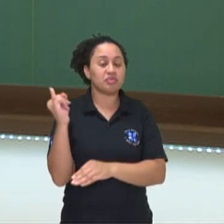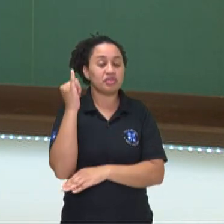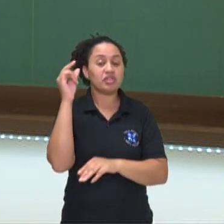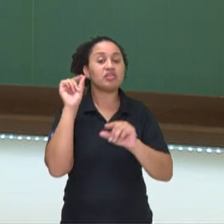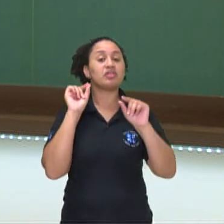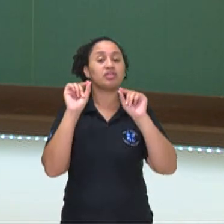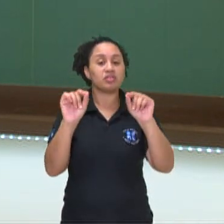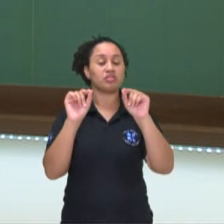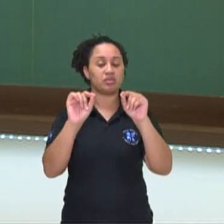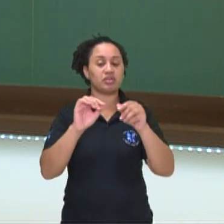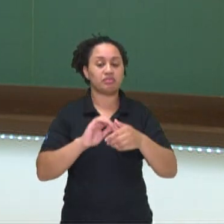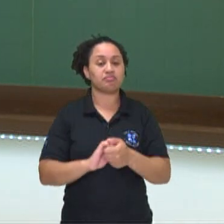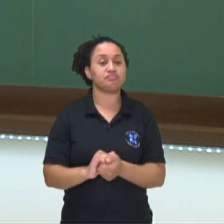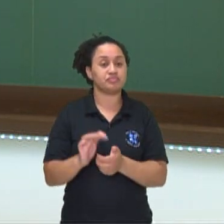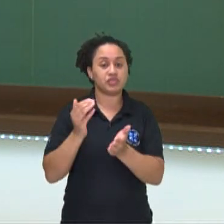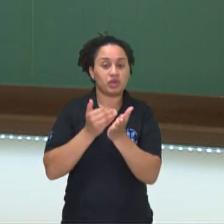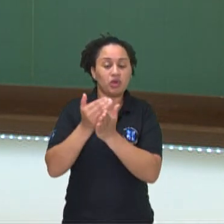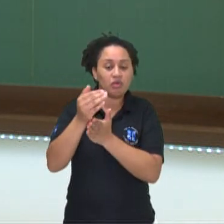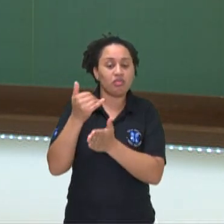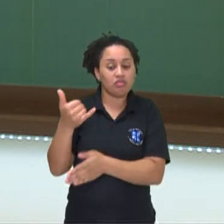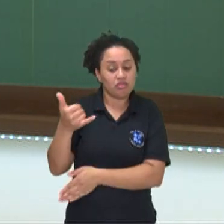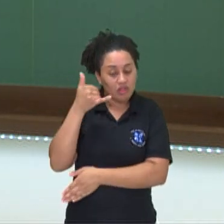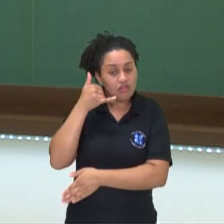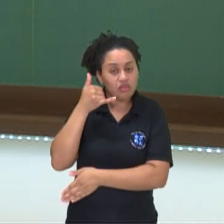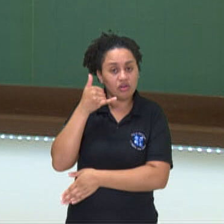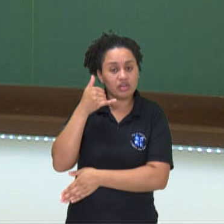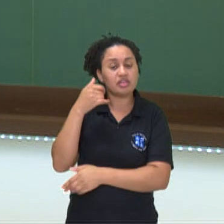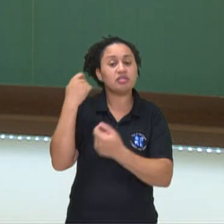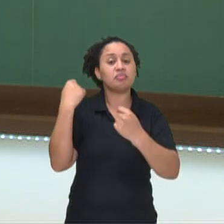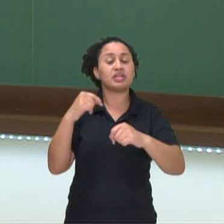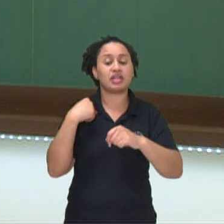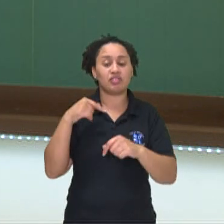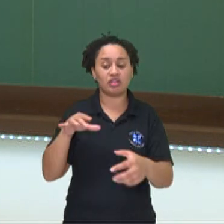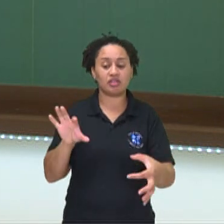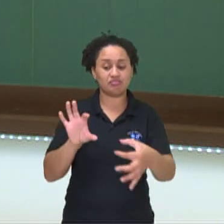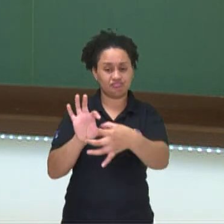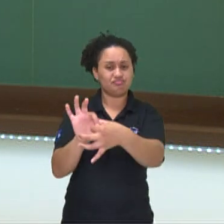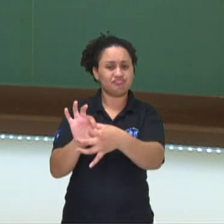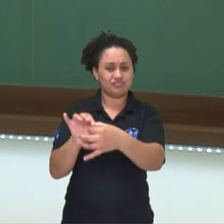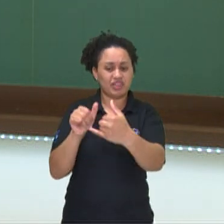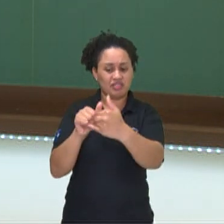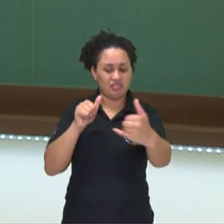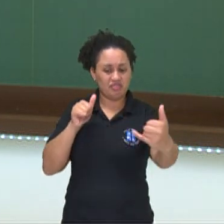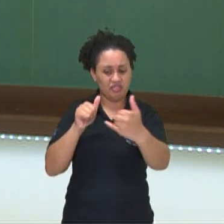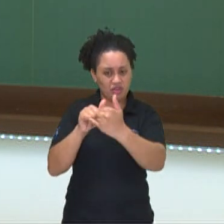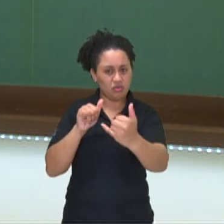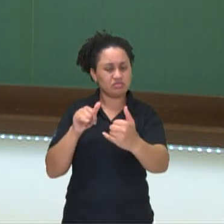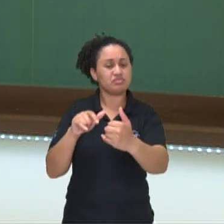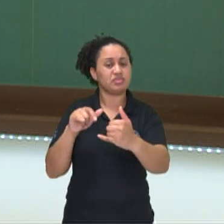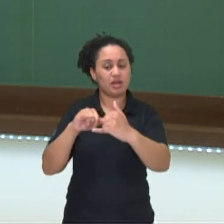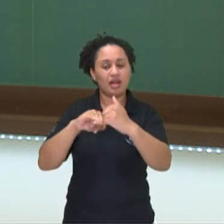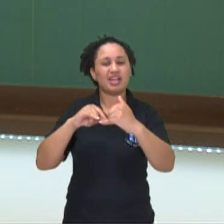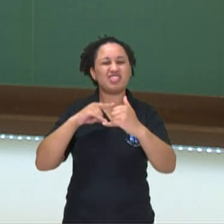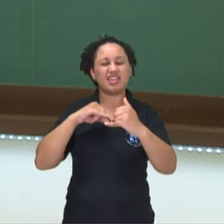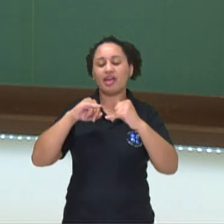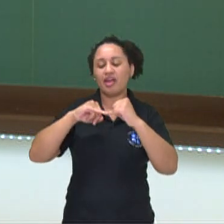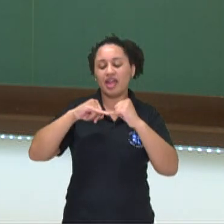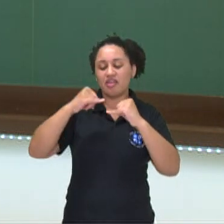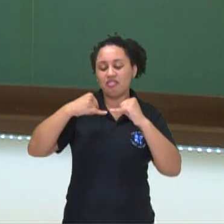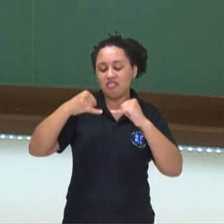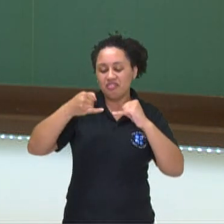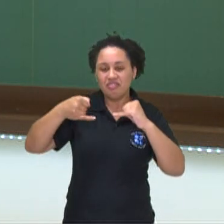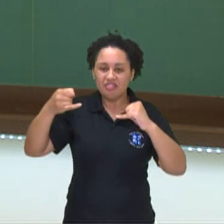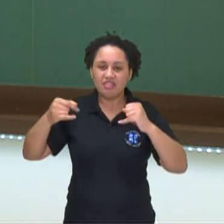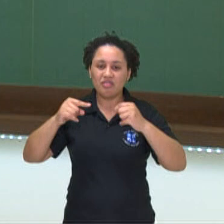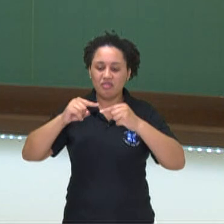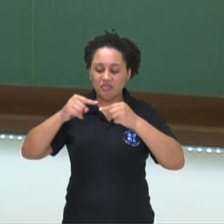pois inicialmente os telefones, para funcionarem, eles tinham que estar conectados via cabo, então tinha-se a transmissão elétrica,